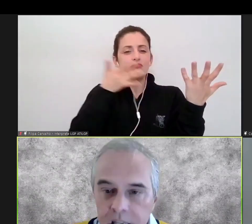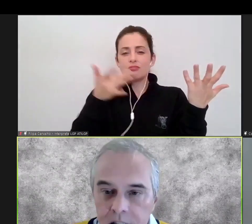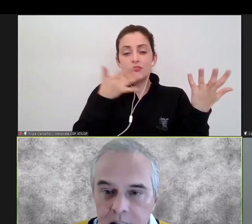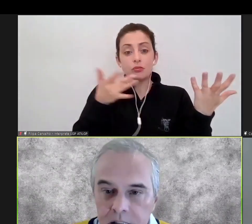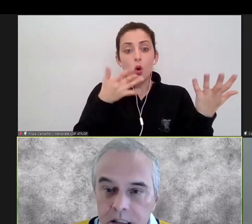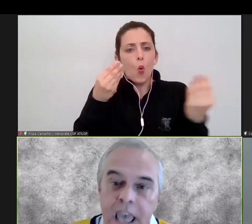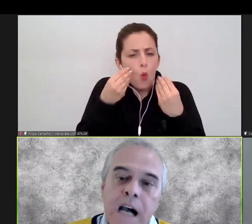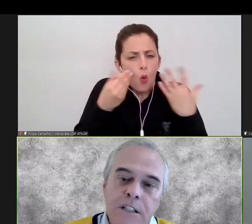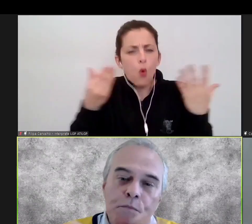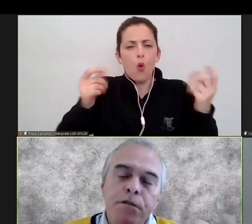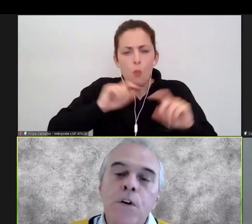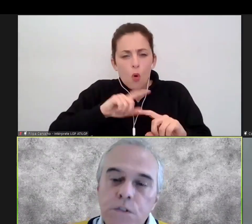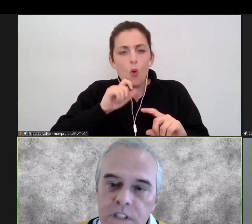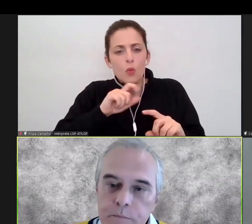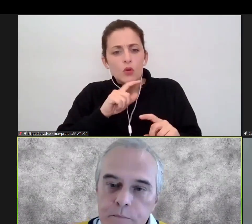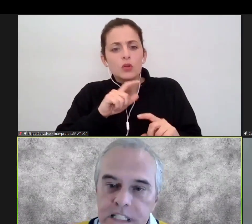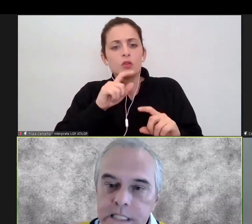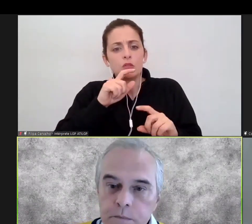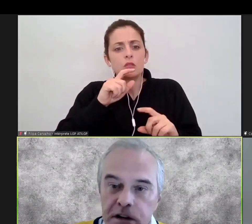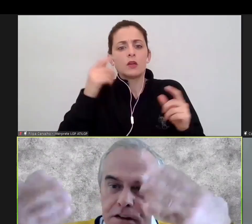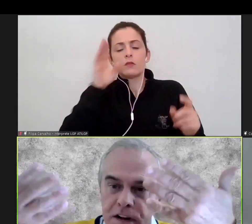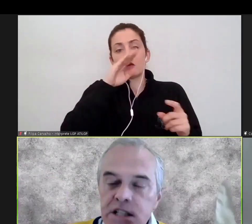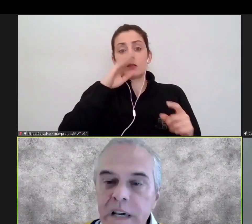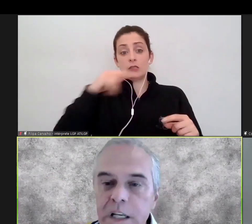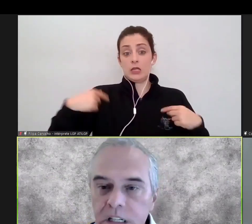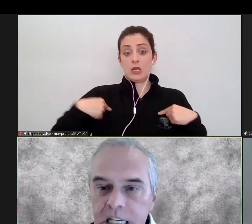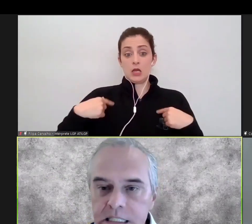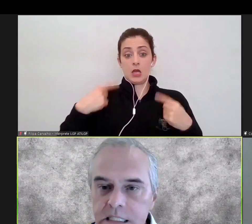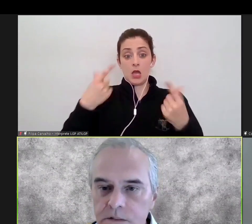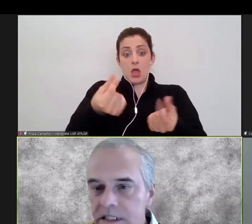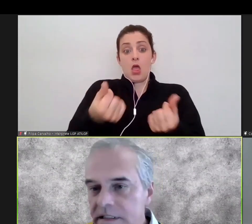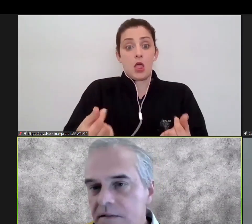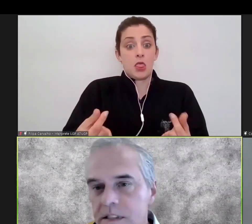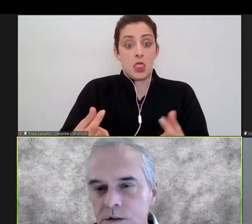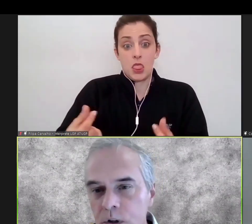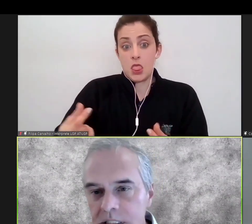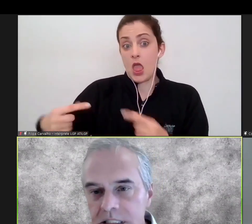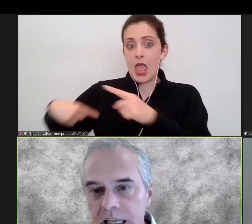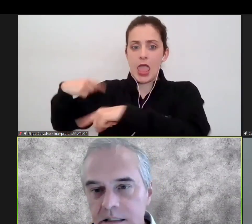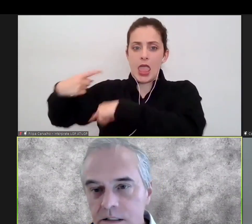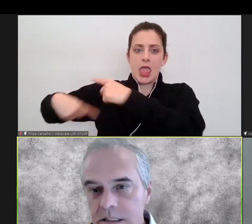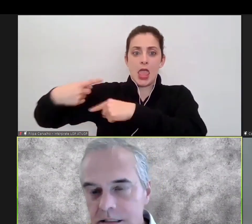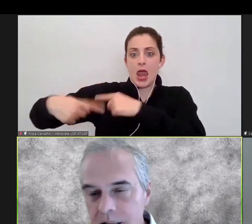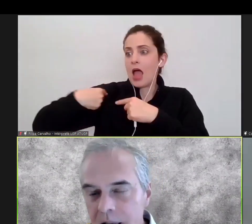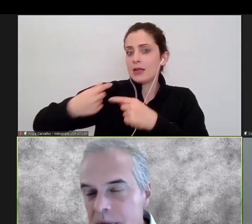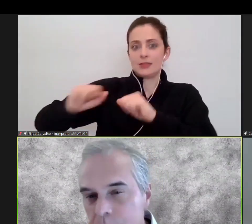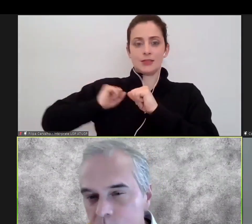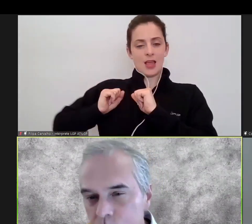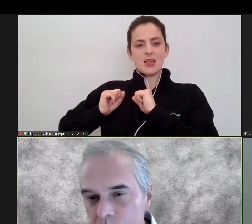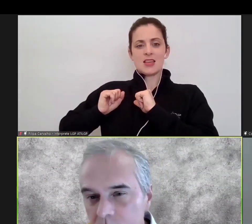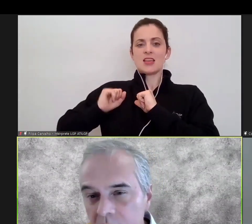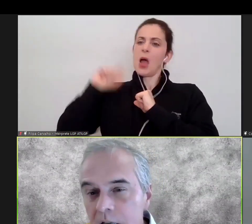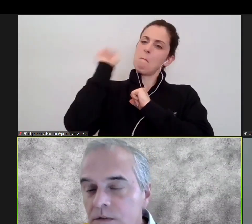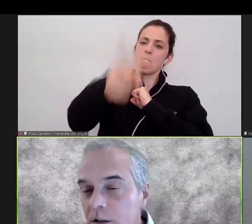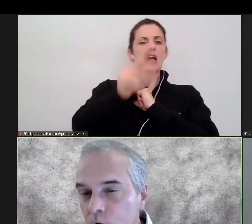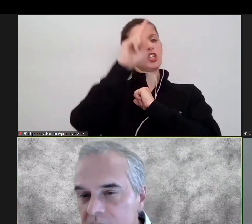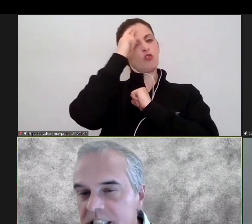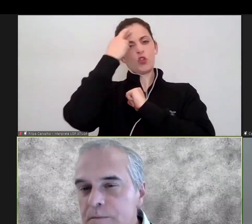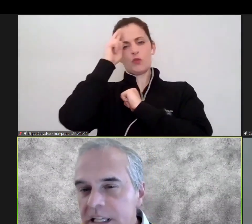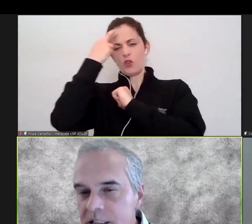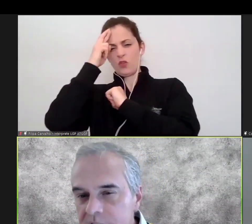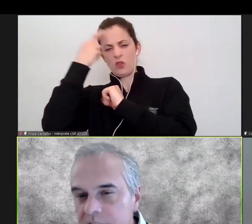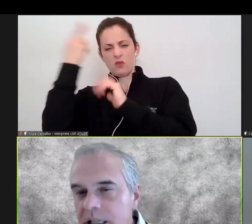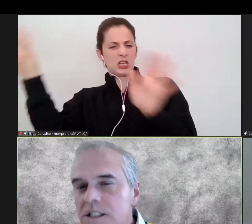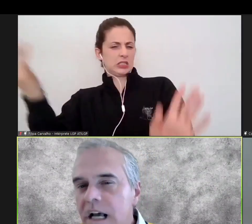alguém que herda uma fortuna, por exemplo, vem falar de meritocracia? Você deve se esforçar. Então, isso assim é meio absurdo. Não é à toa que